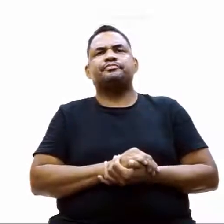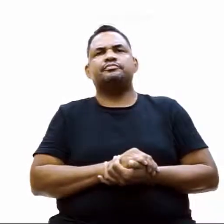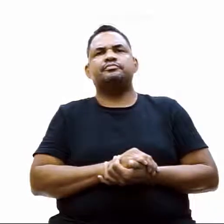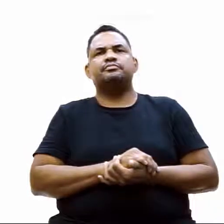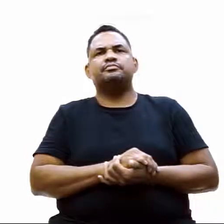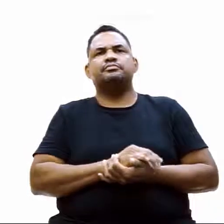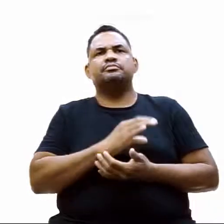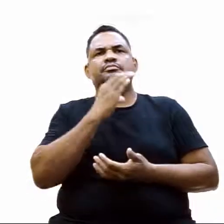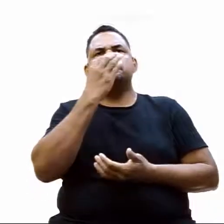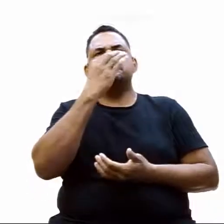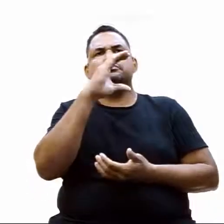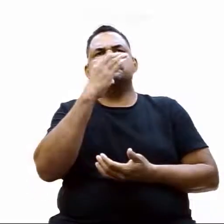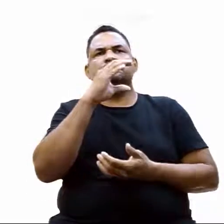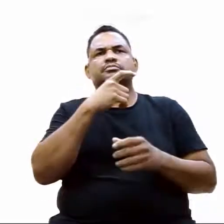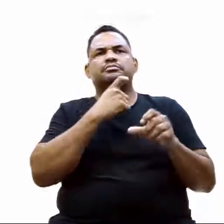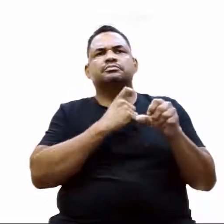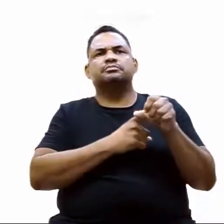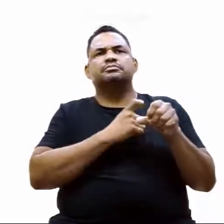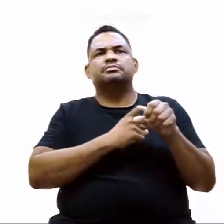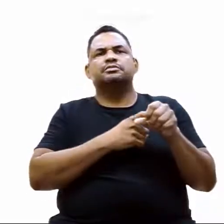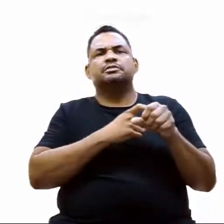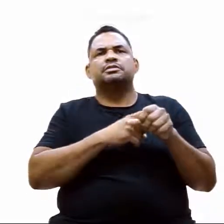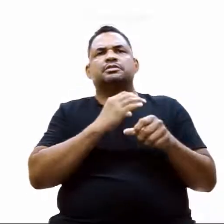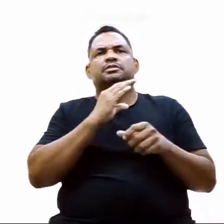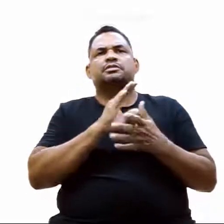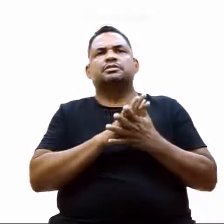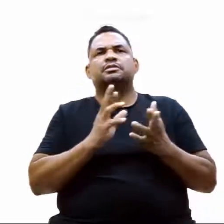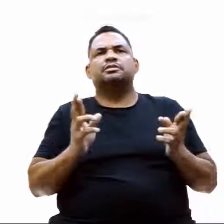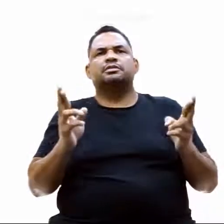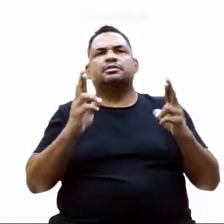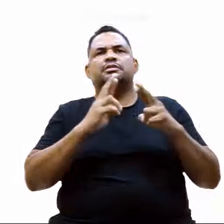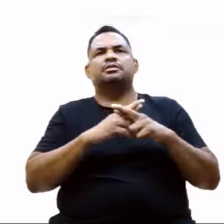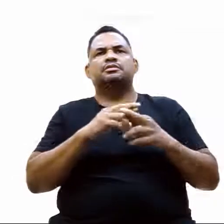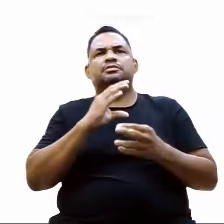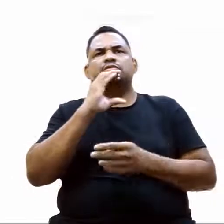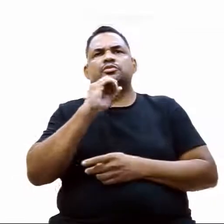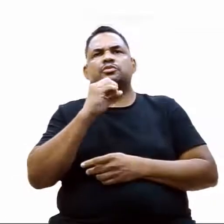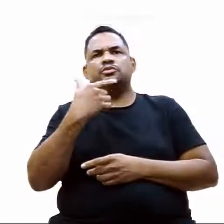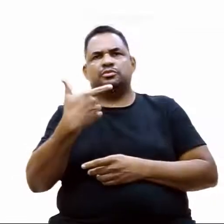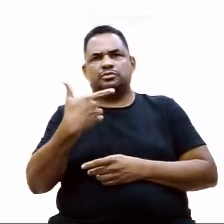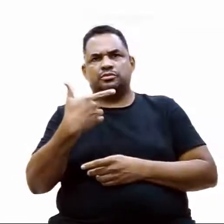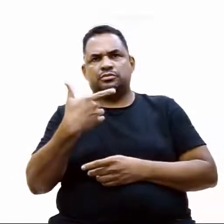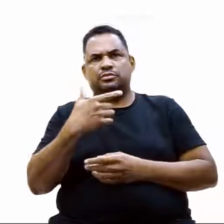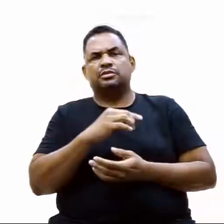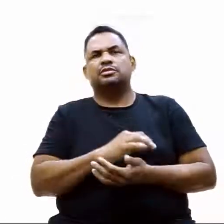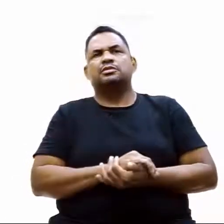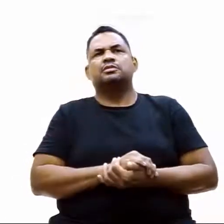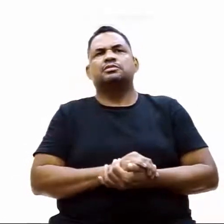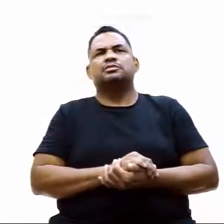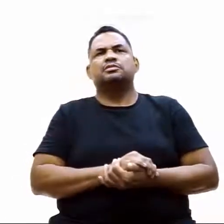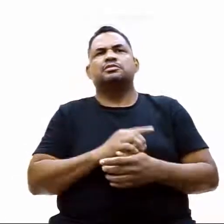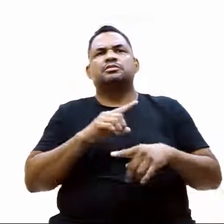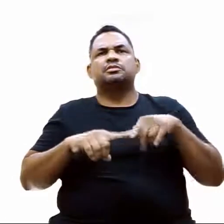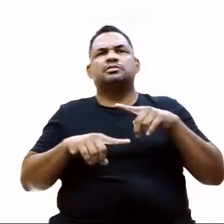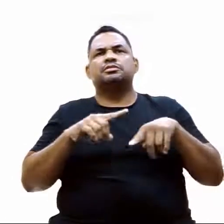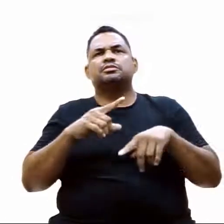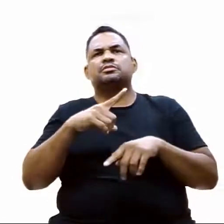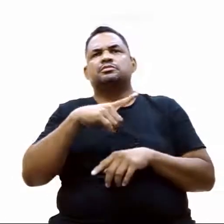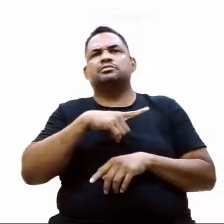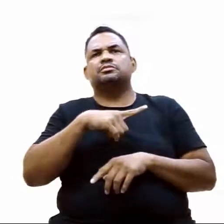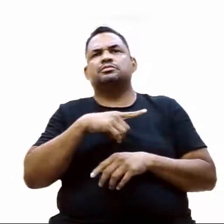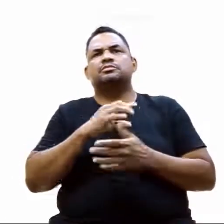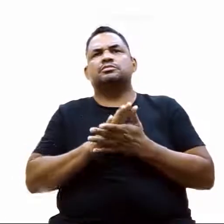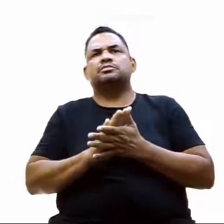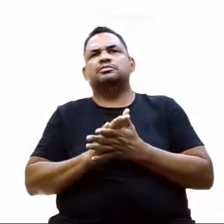carbono grafita reagindo com gás oxigênio. E como produto, nós temos o dióxido